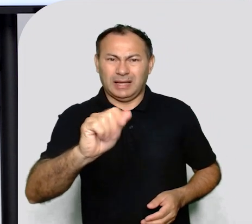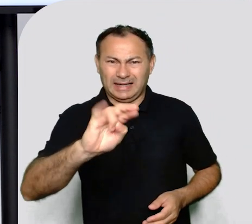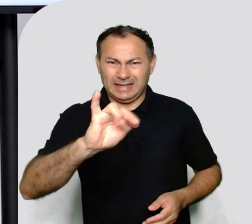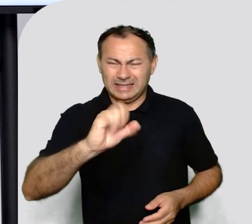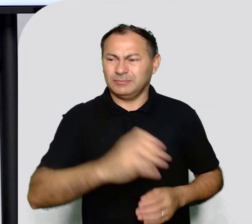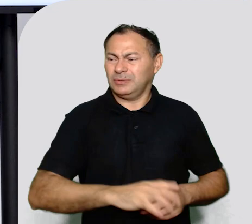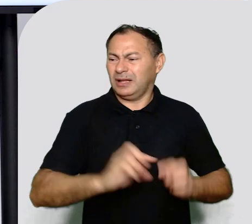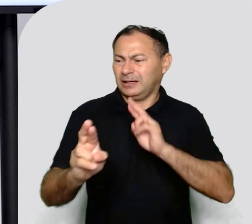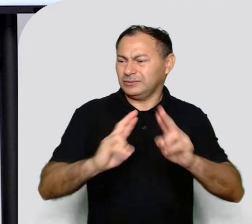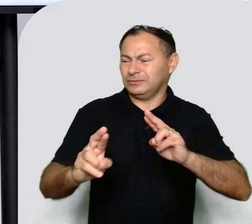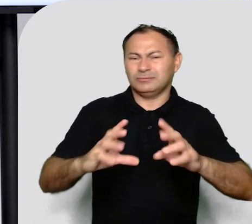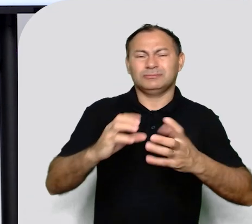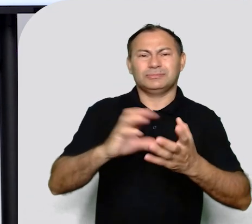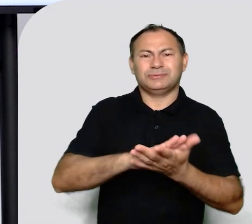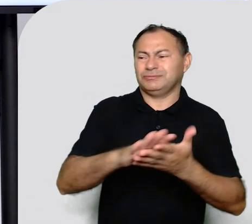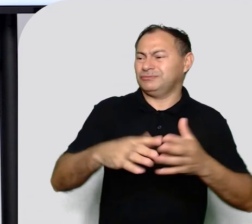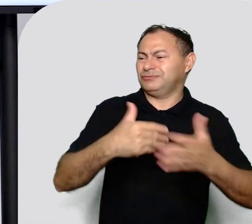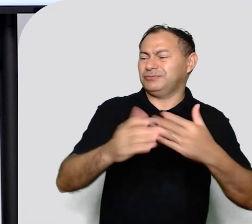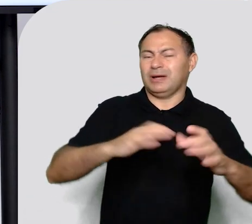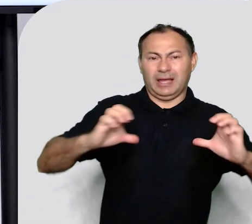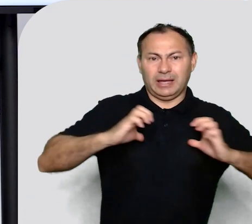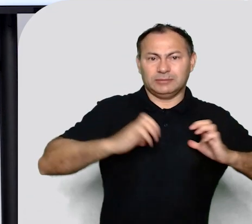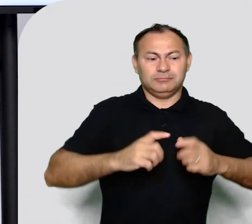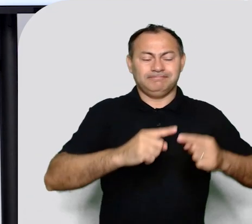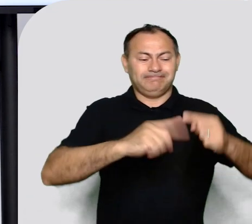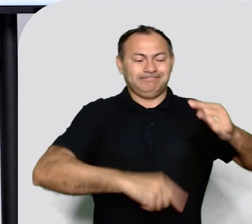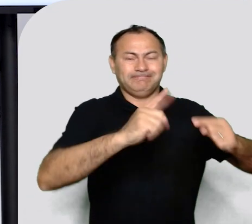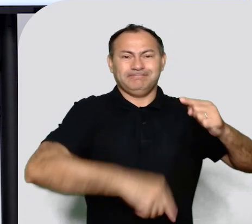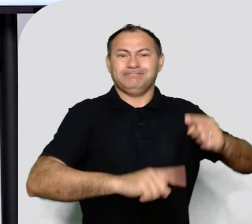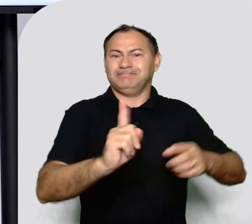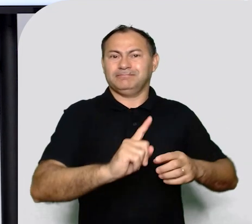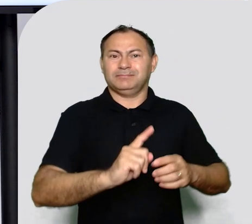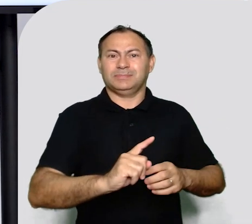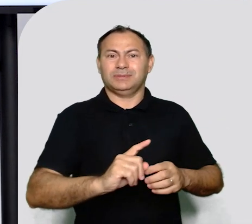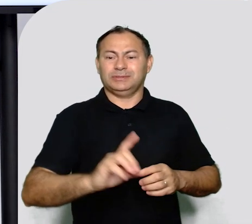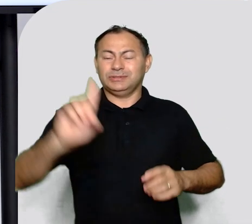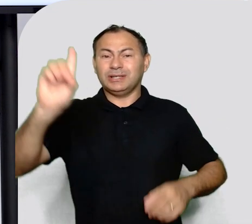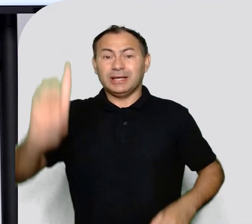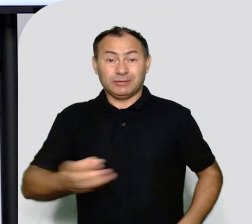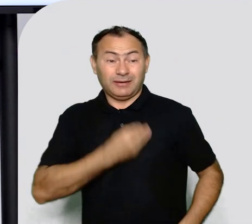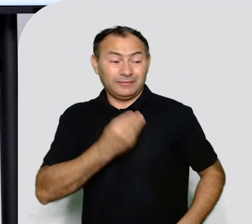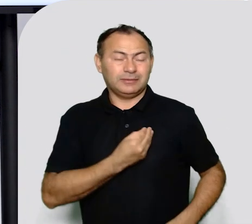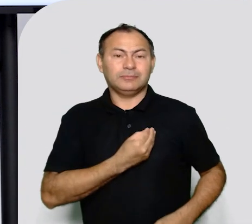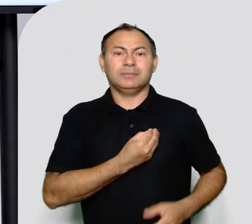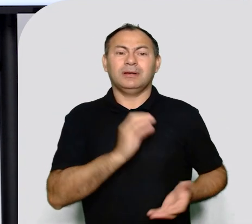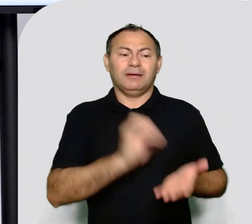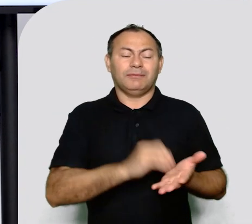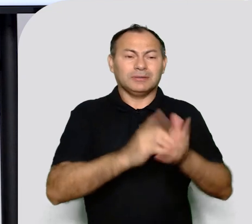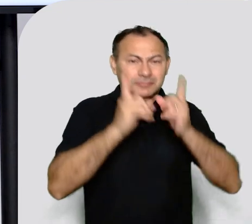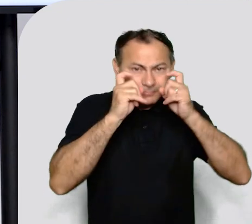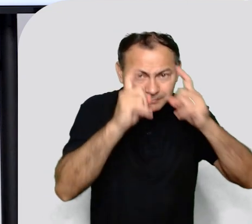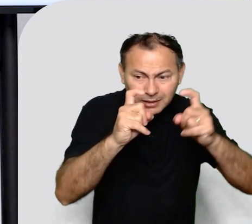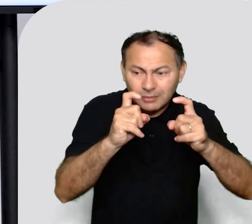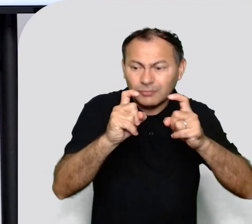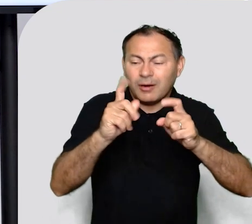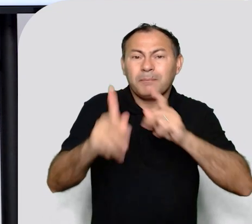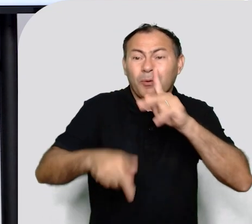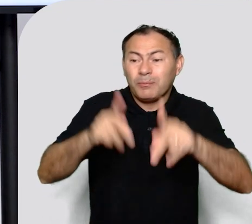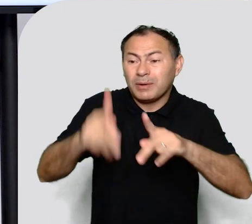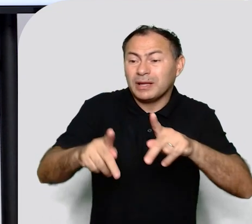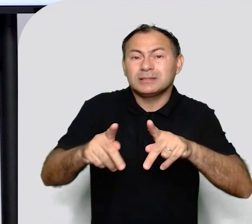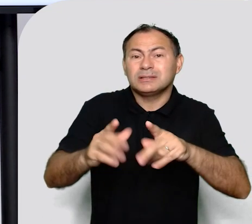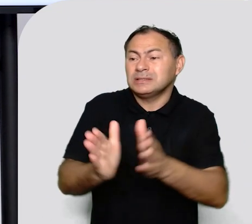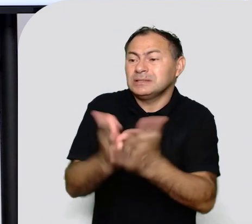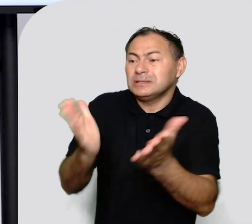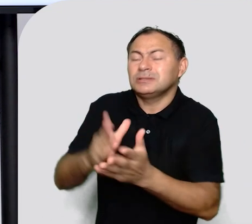o relativismo ético, as violações de direito à vida, o desinteresse para com a pobreza de